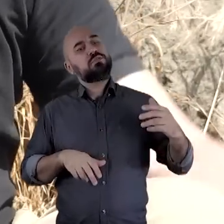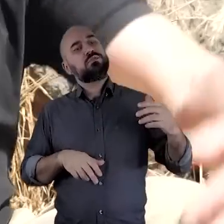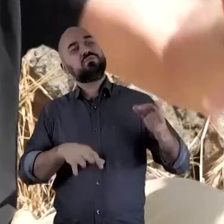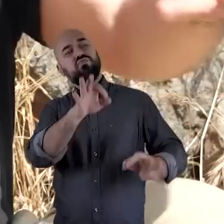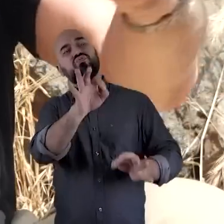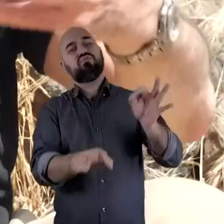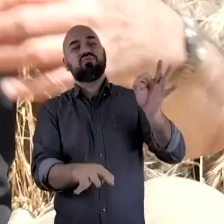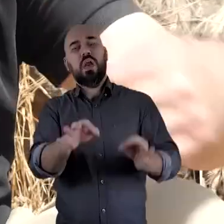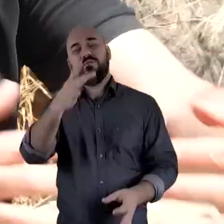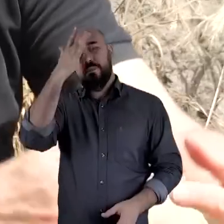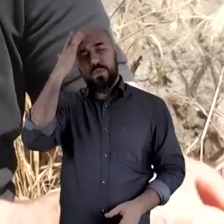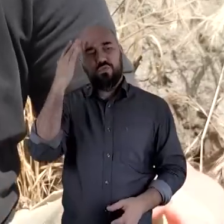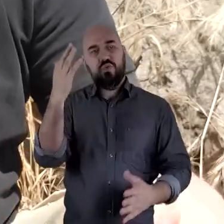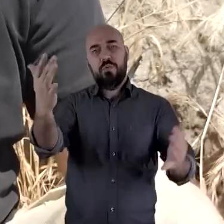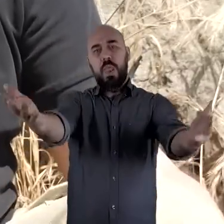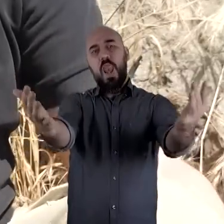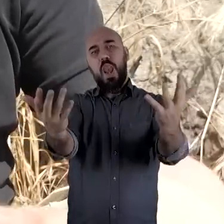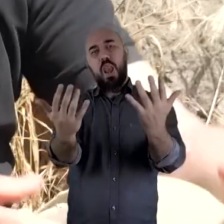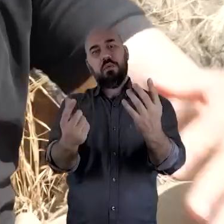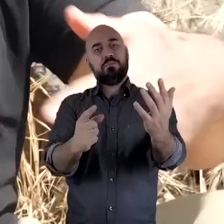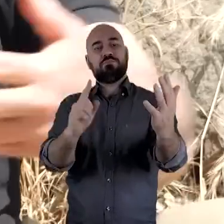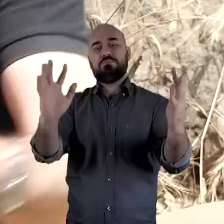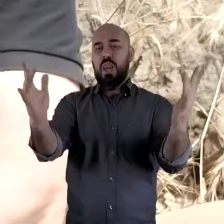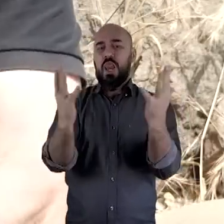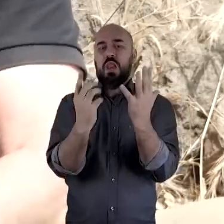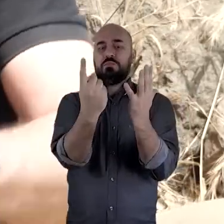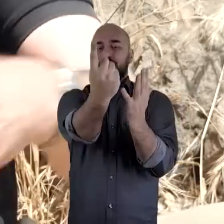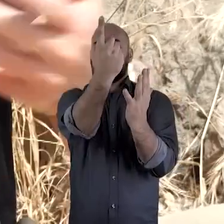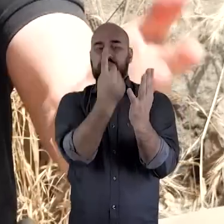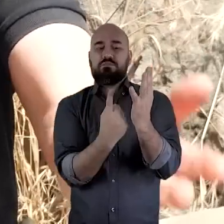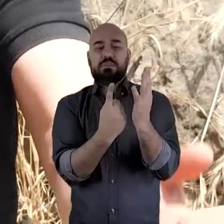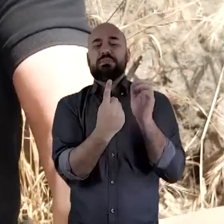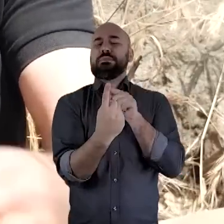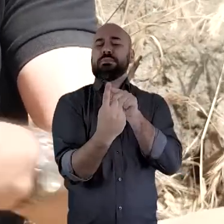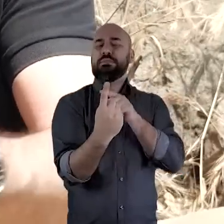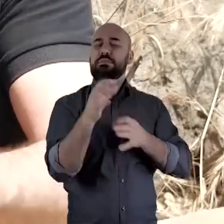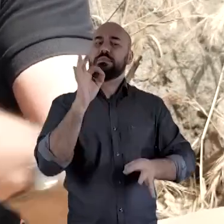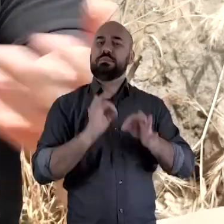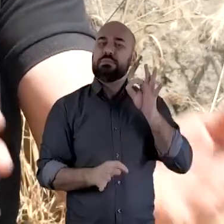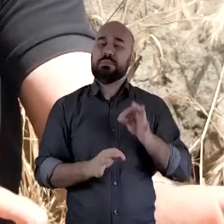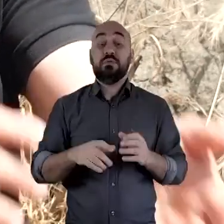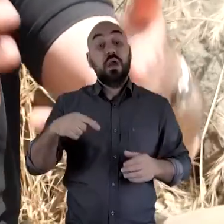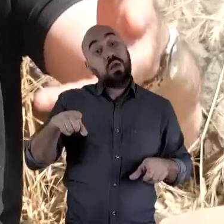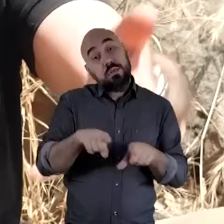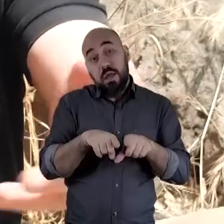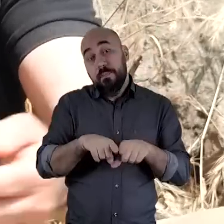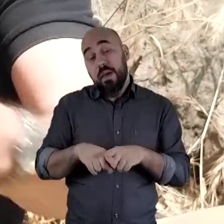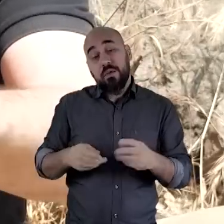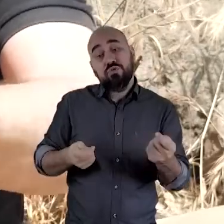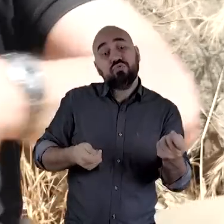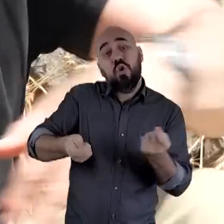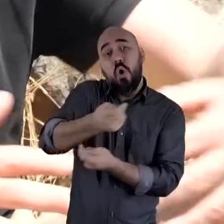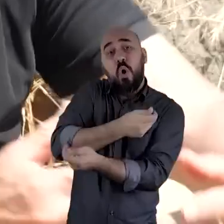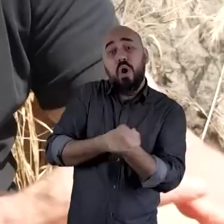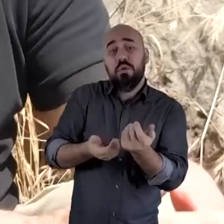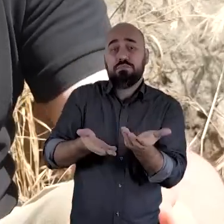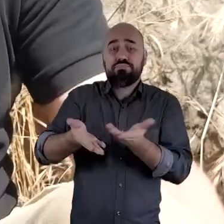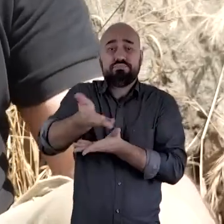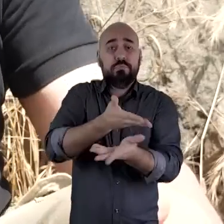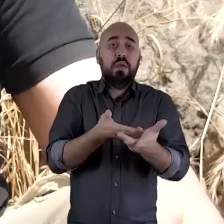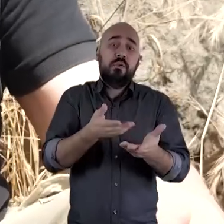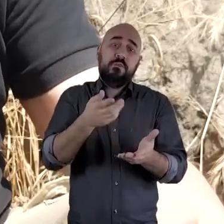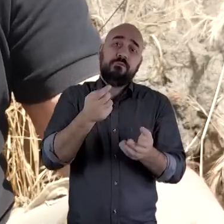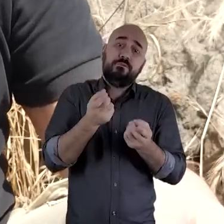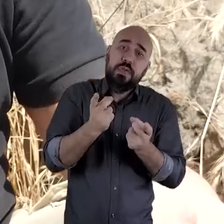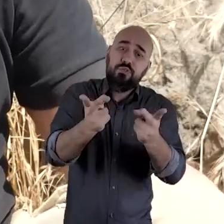as pessoas que vinham até aqui. Eles também faziam transações, compravam e vendiam coisas, assim